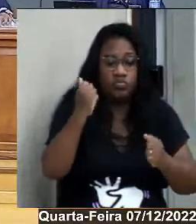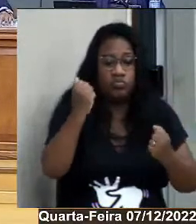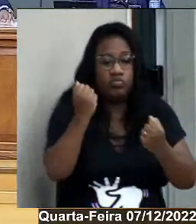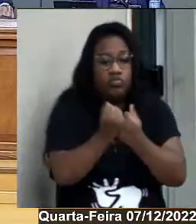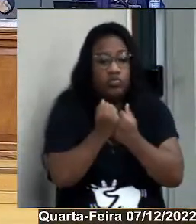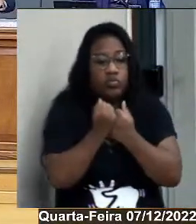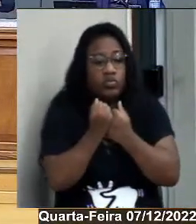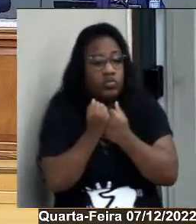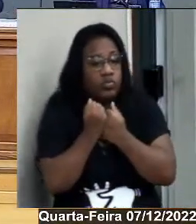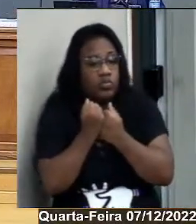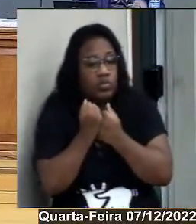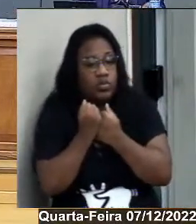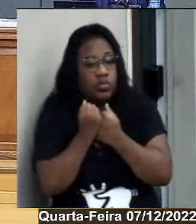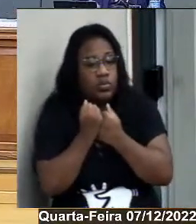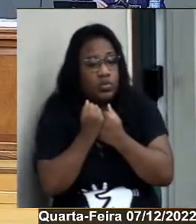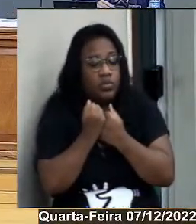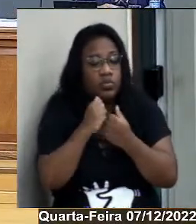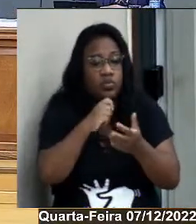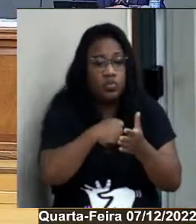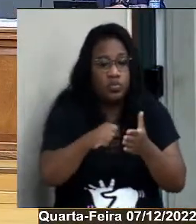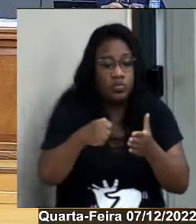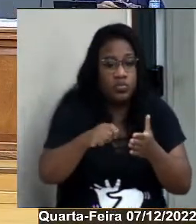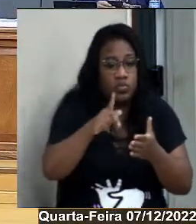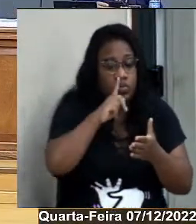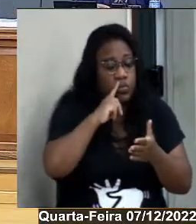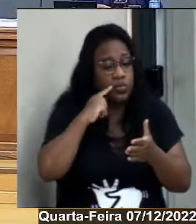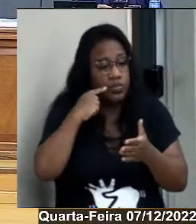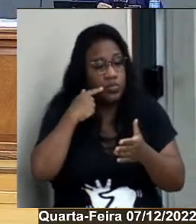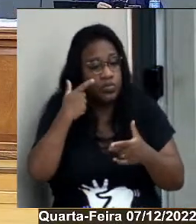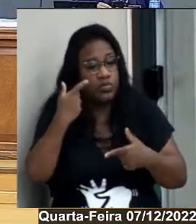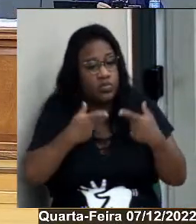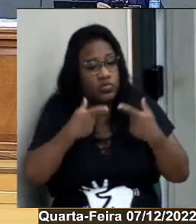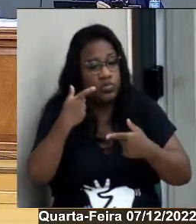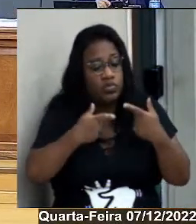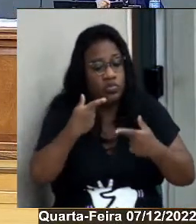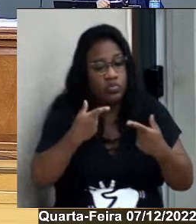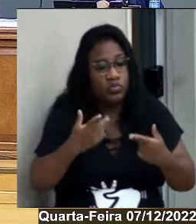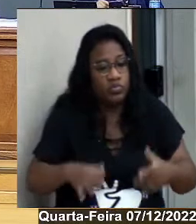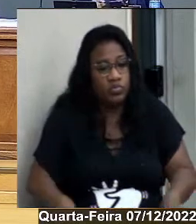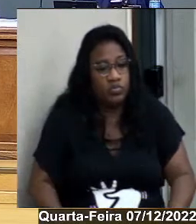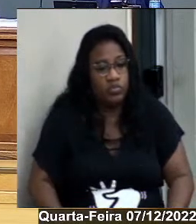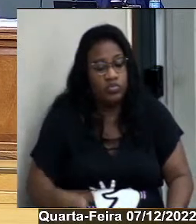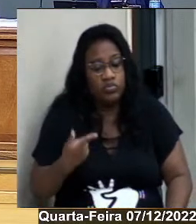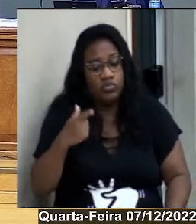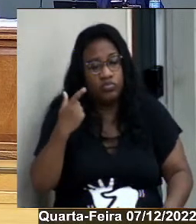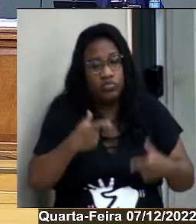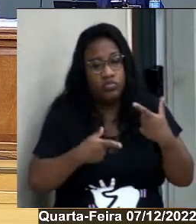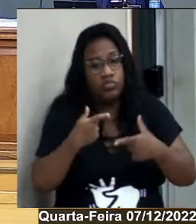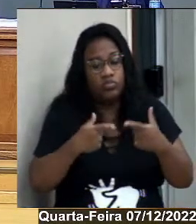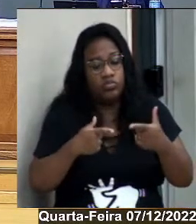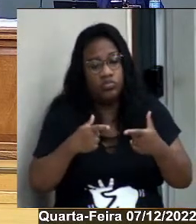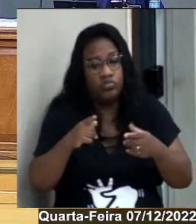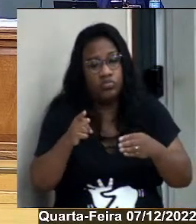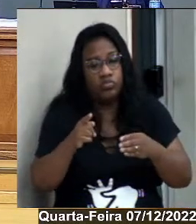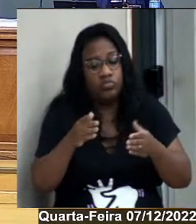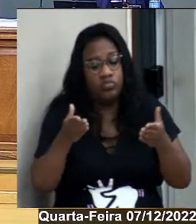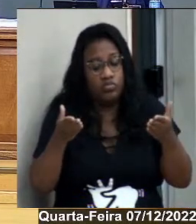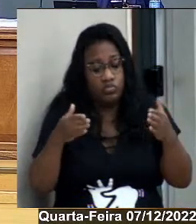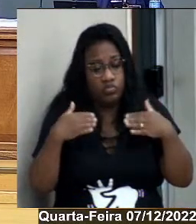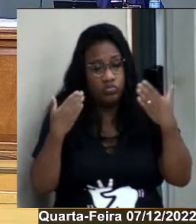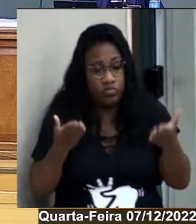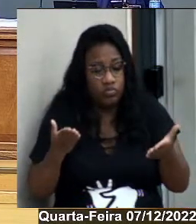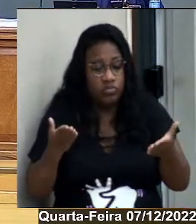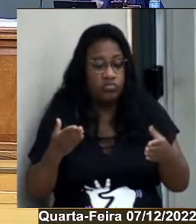moção de apoio número 50/2022, de autoria do vereador Gilson Oliveira, está em discussão. Não havendo discussão, vai à